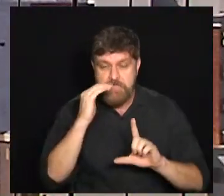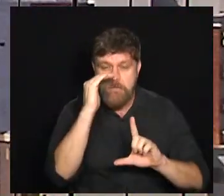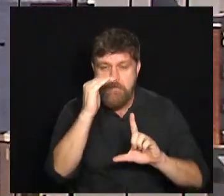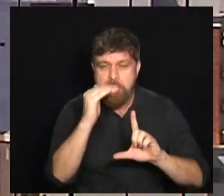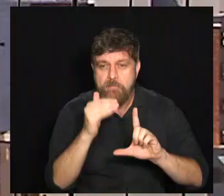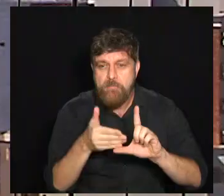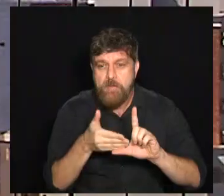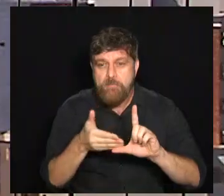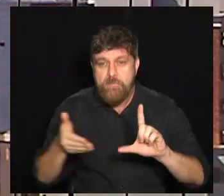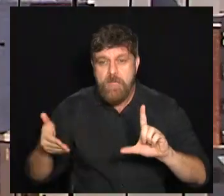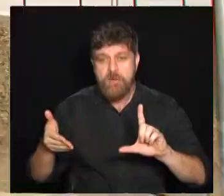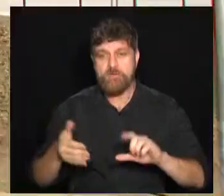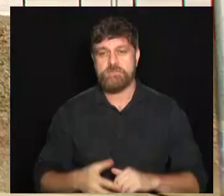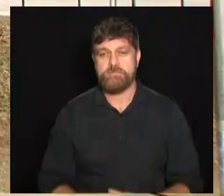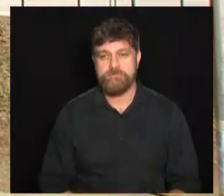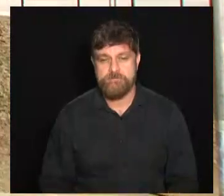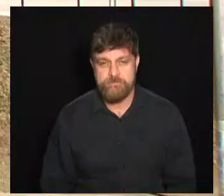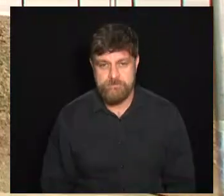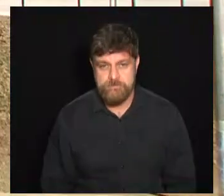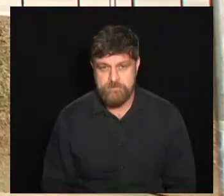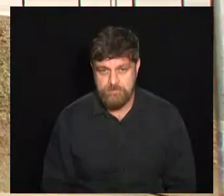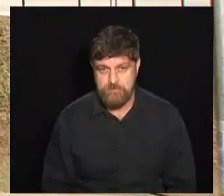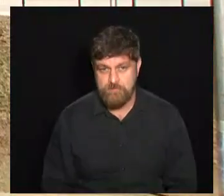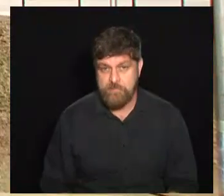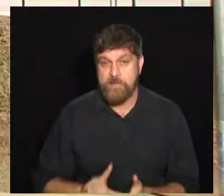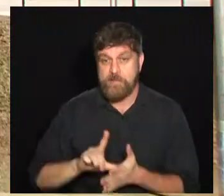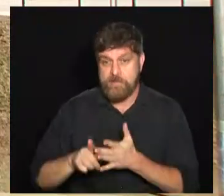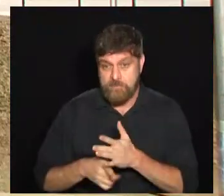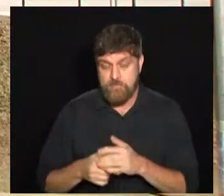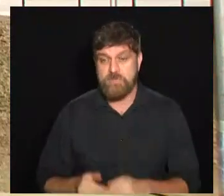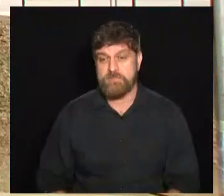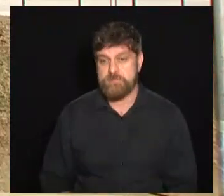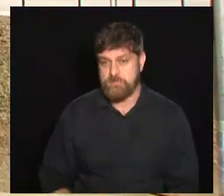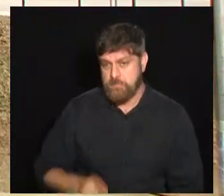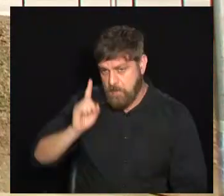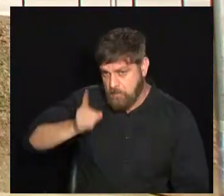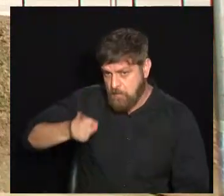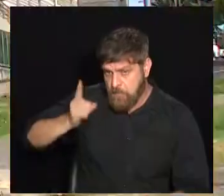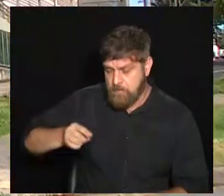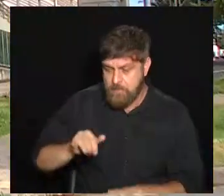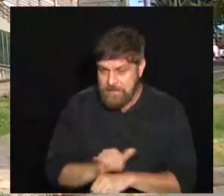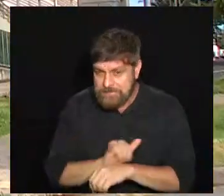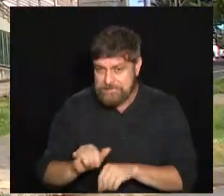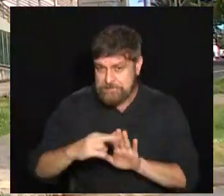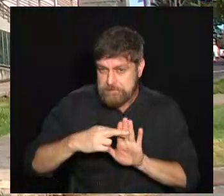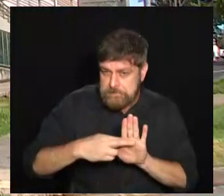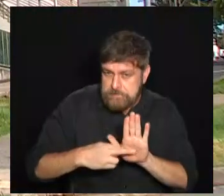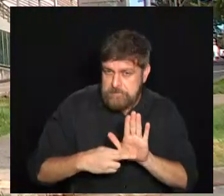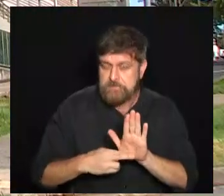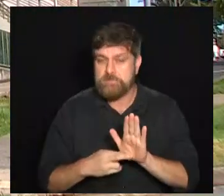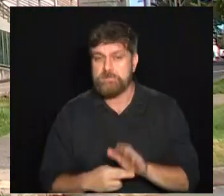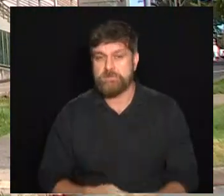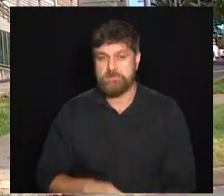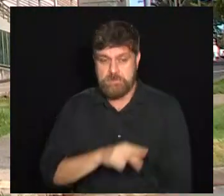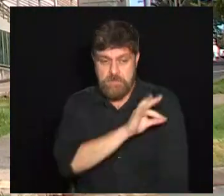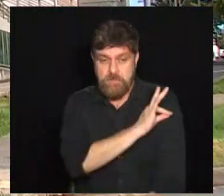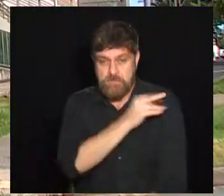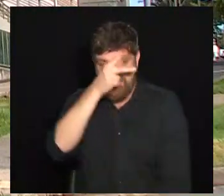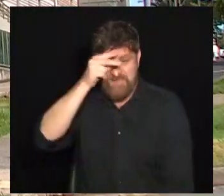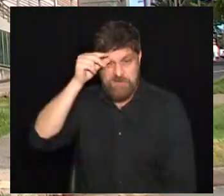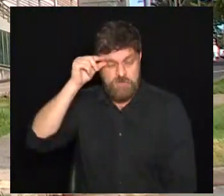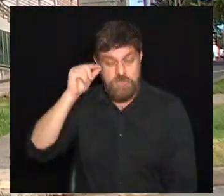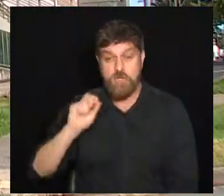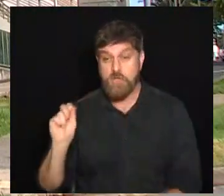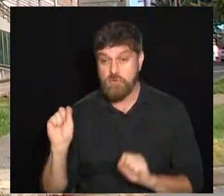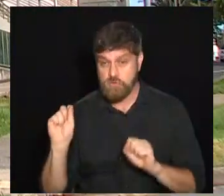os destaques de hoje. Após medidas do prefeito Jonas Donizete, shopping centers em Campinas alteram o horário